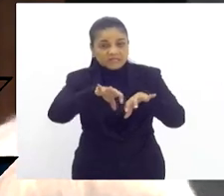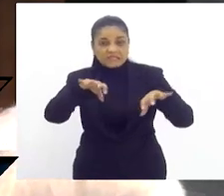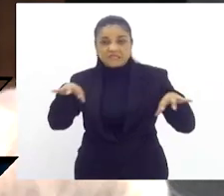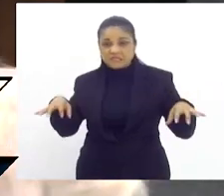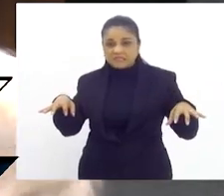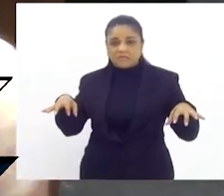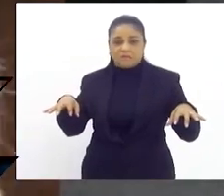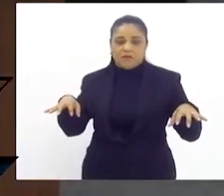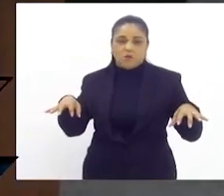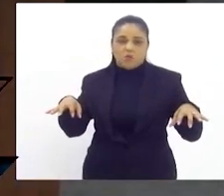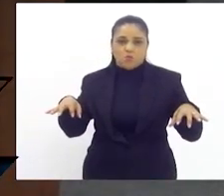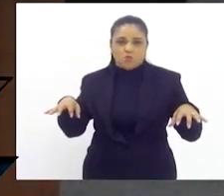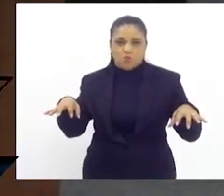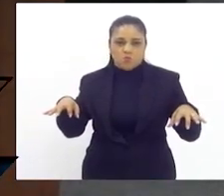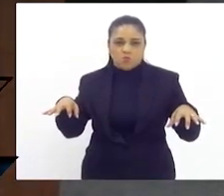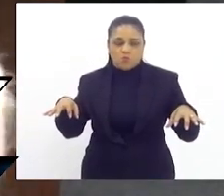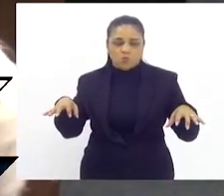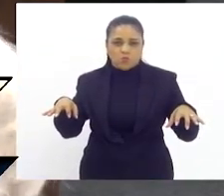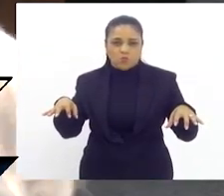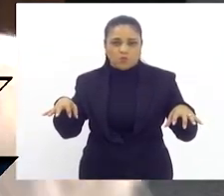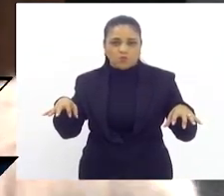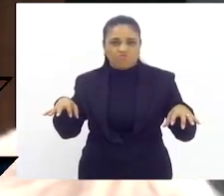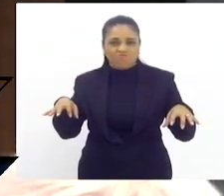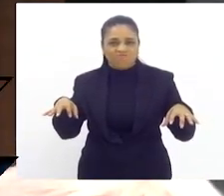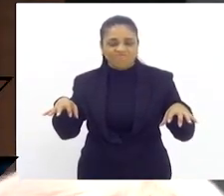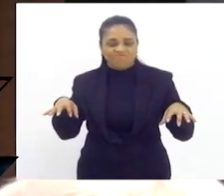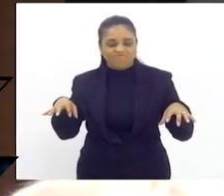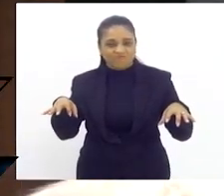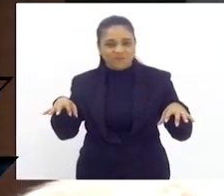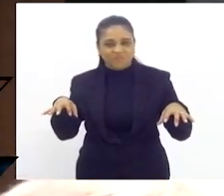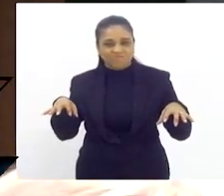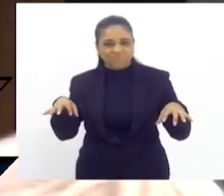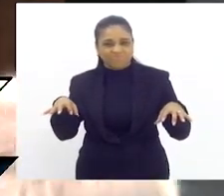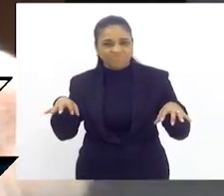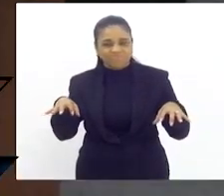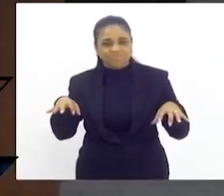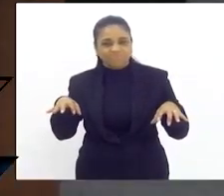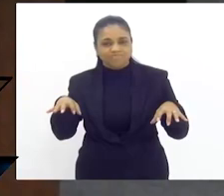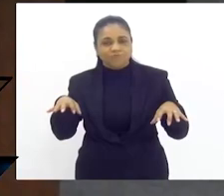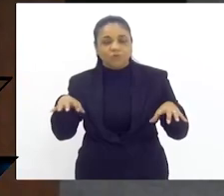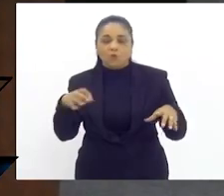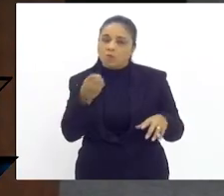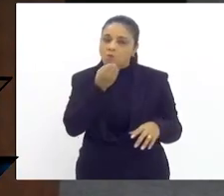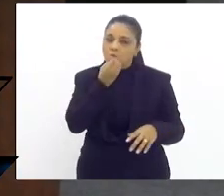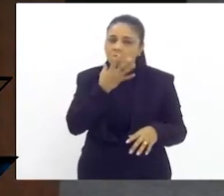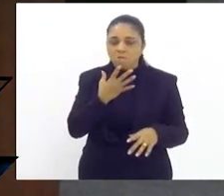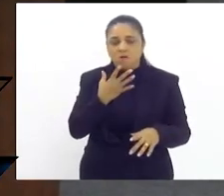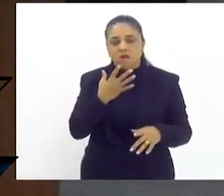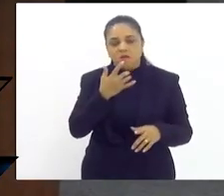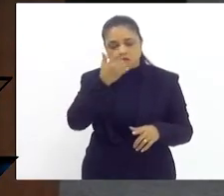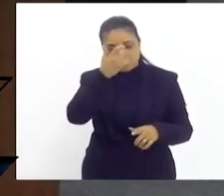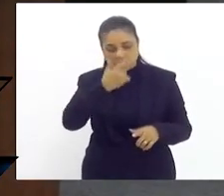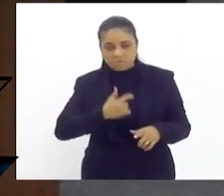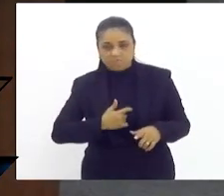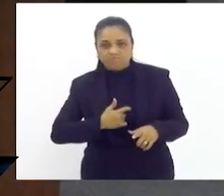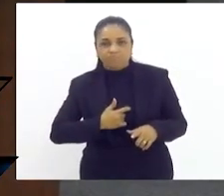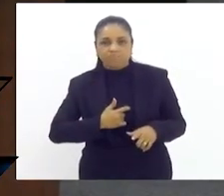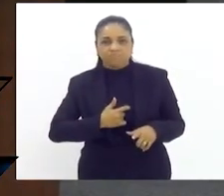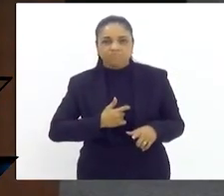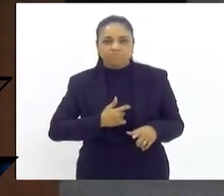grosseira de forma muito viu o que deve ser o bem-estar o que deve ser